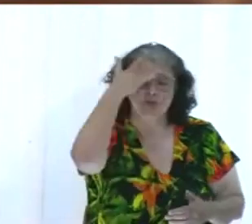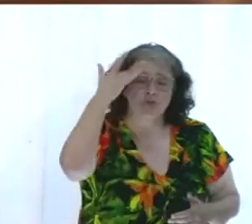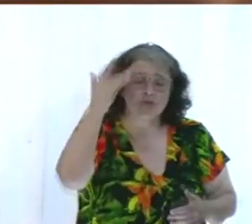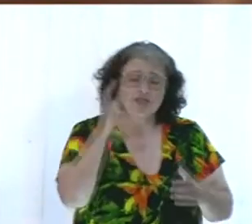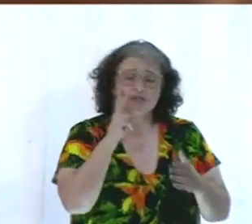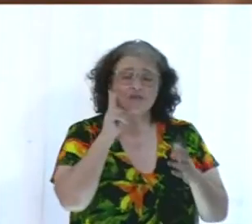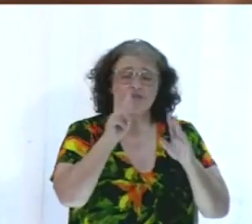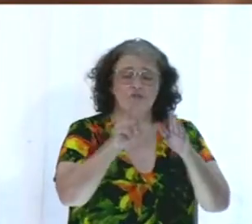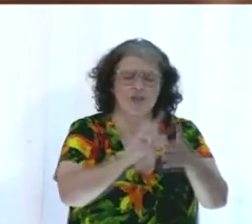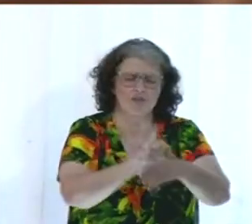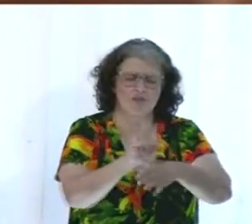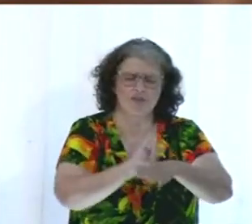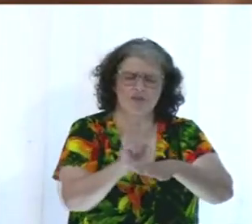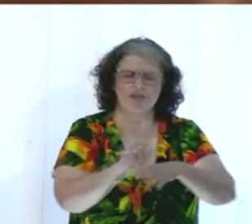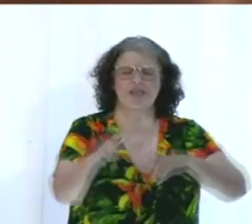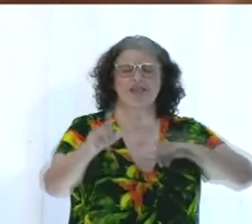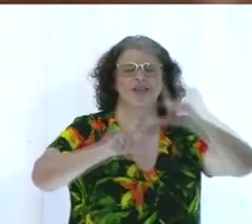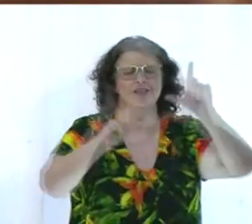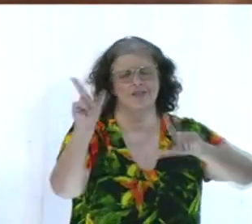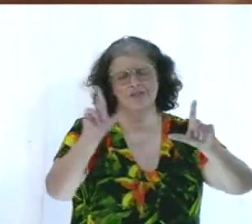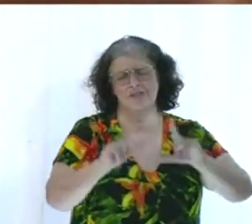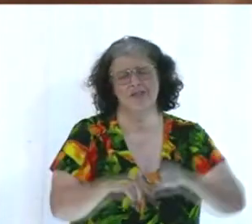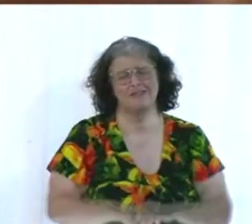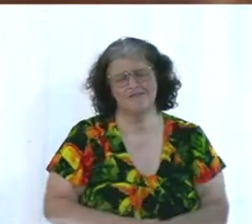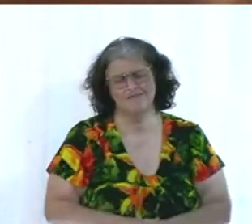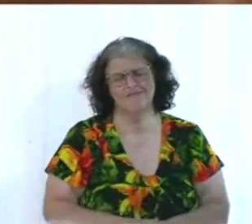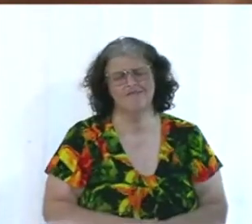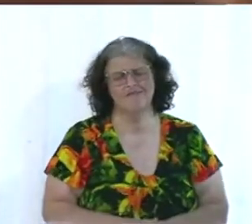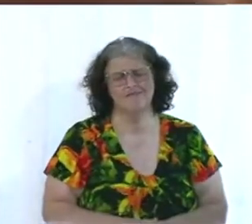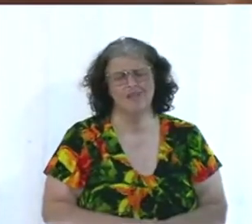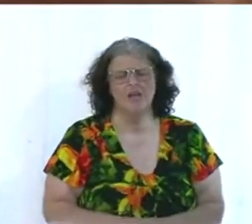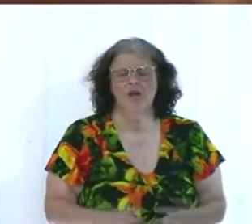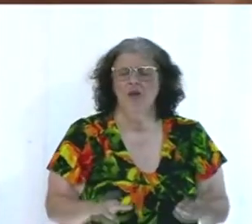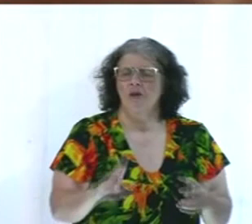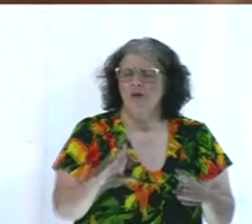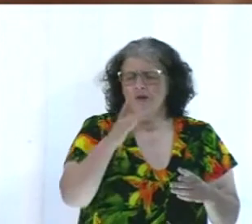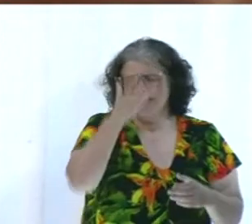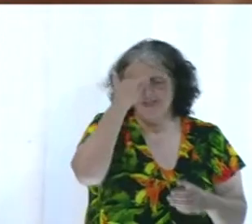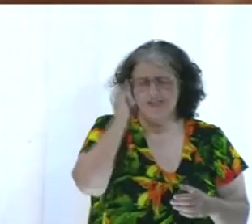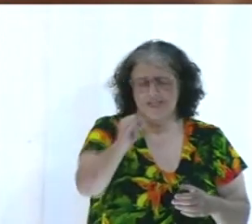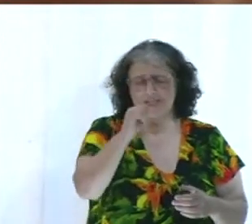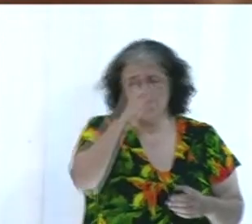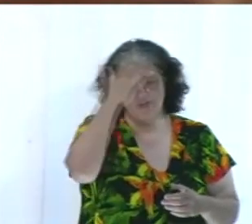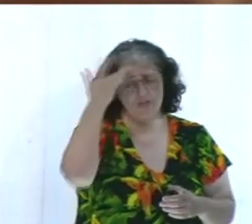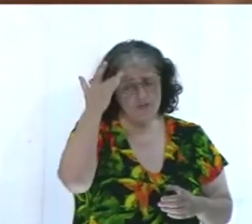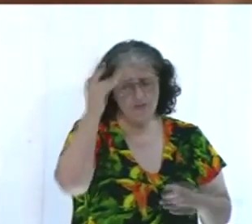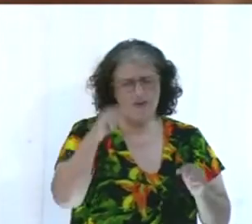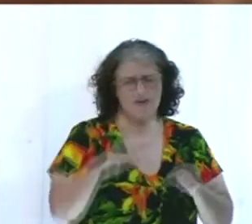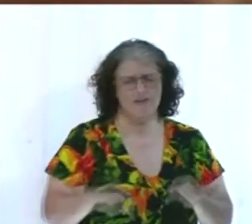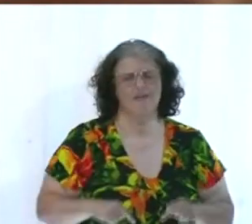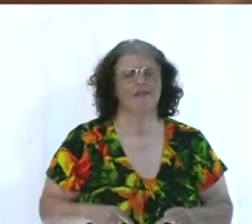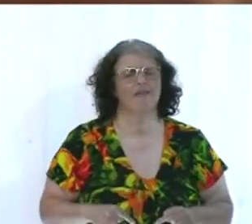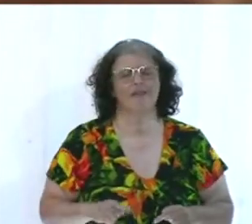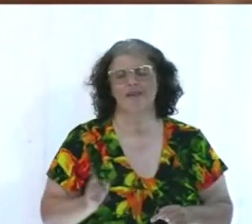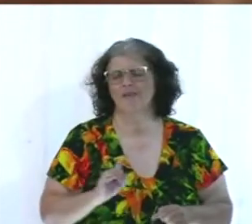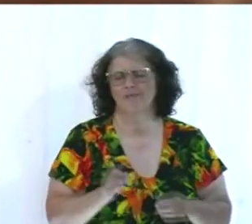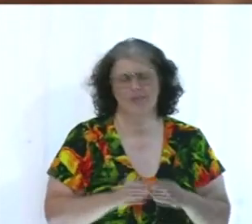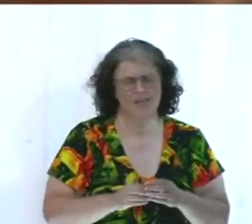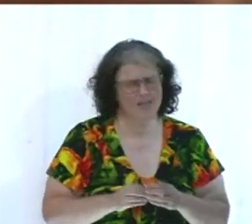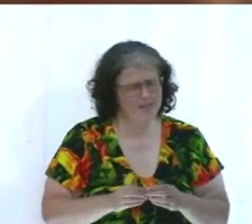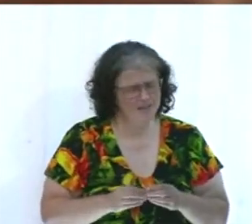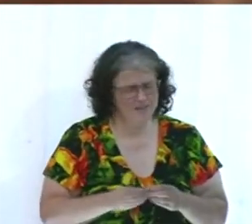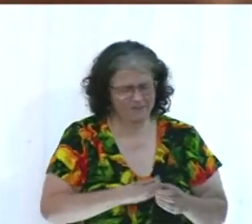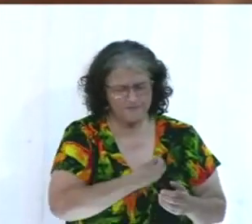noite. Se há alguém aqui, Senhor, ainda que não tem vivido por modo digno desse evangelho, tem vivido uma vida apenas religiosa, meu